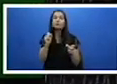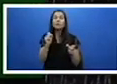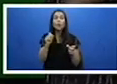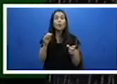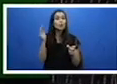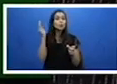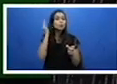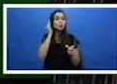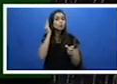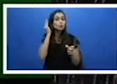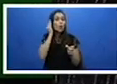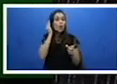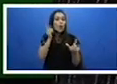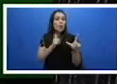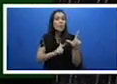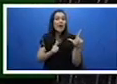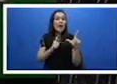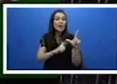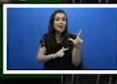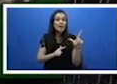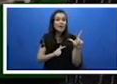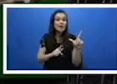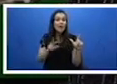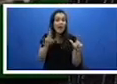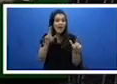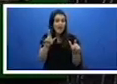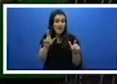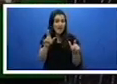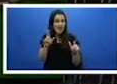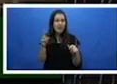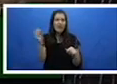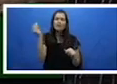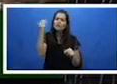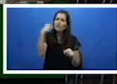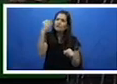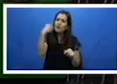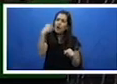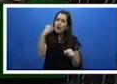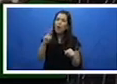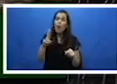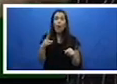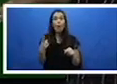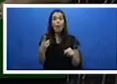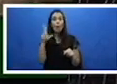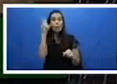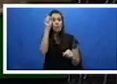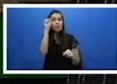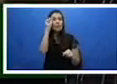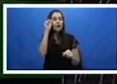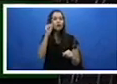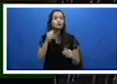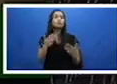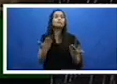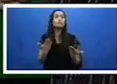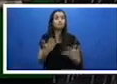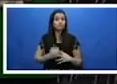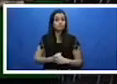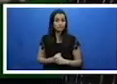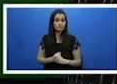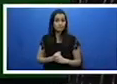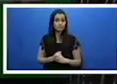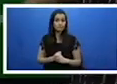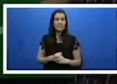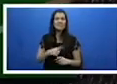R é fraco ou é forte? Lembrando que nós já trabalhamos, né? O som da letrinha R, quando tem